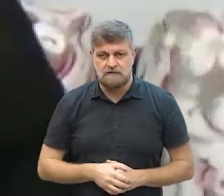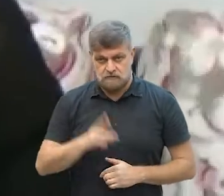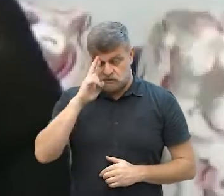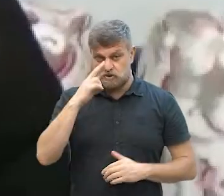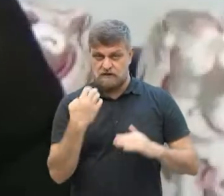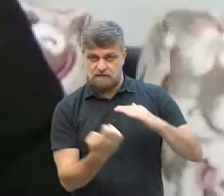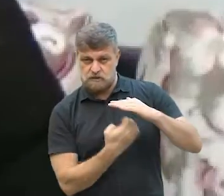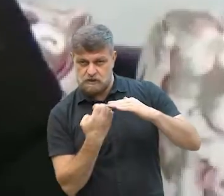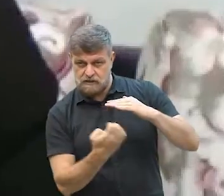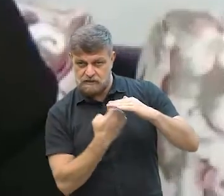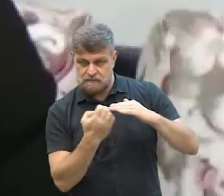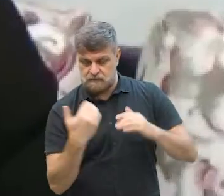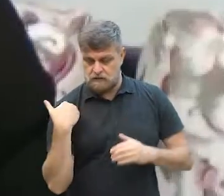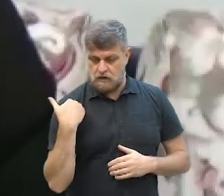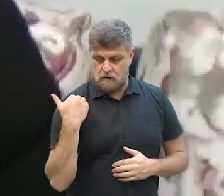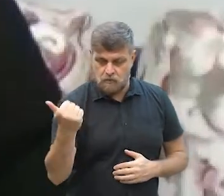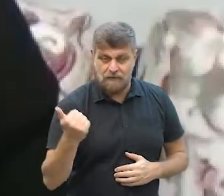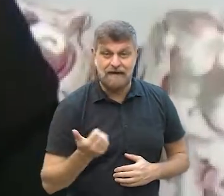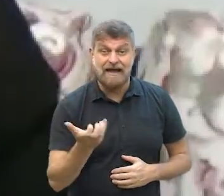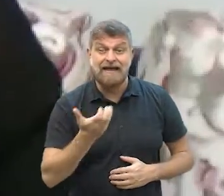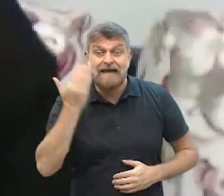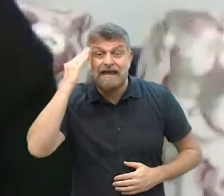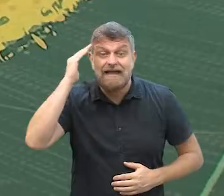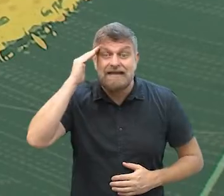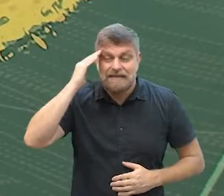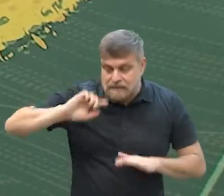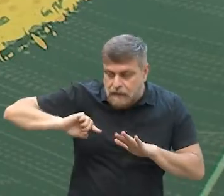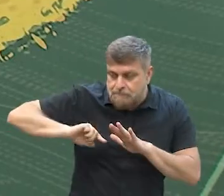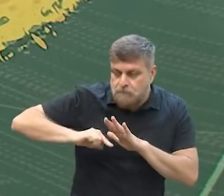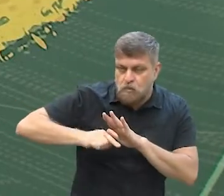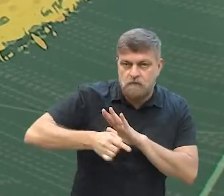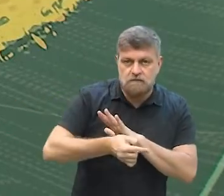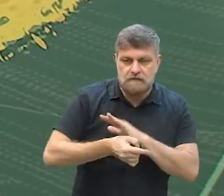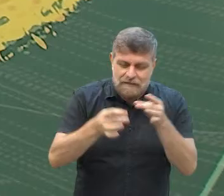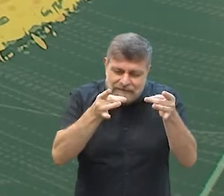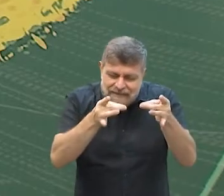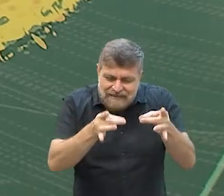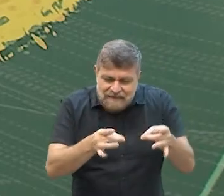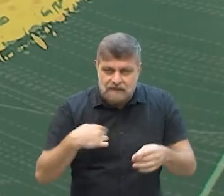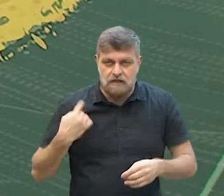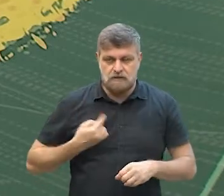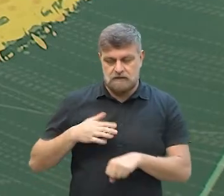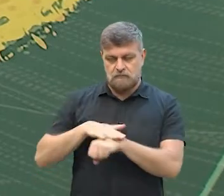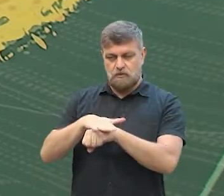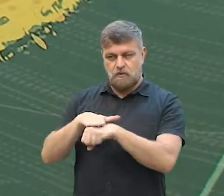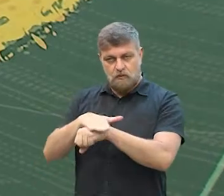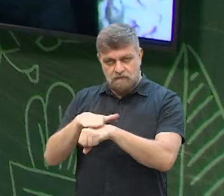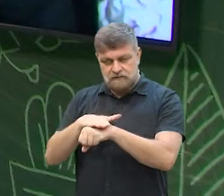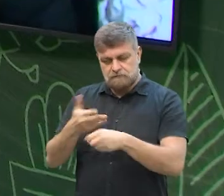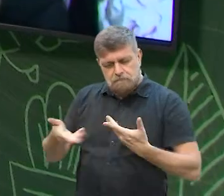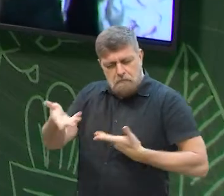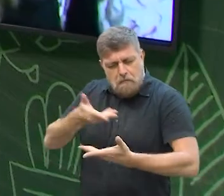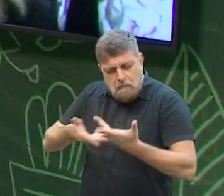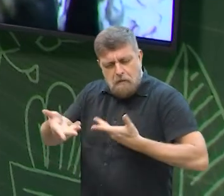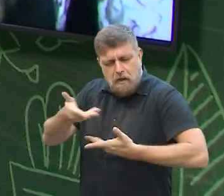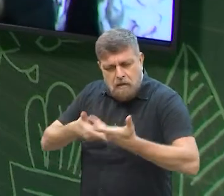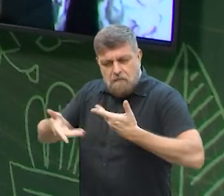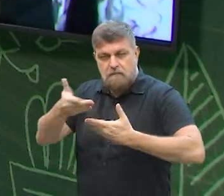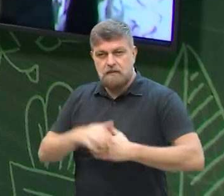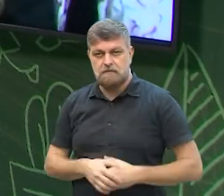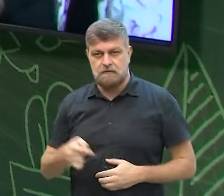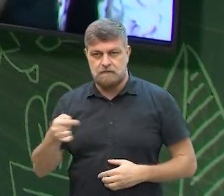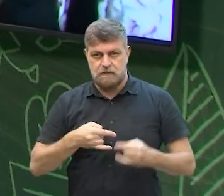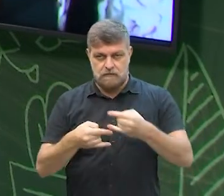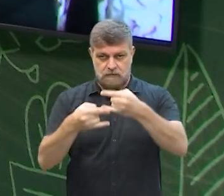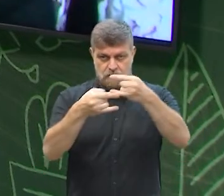empresários procuraram a gente para entender mais sobre o projeto. Estamos conversando com alguns, então o evento passou